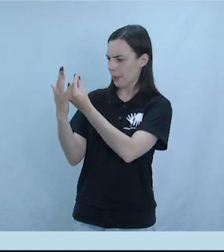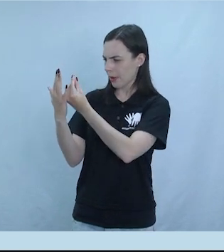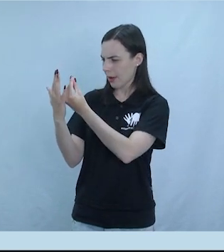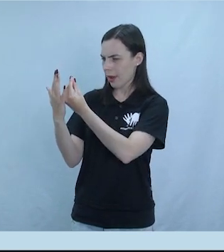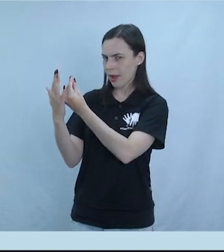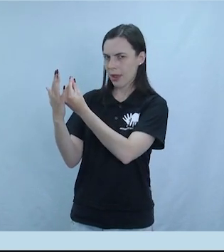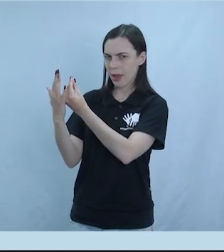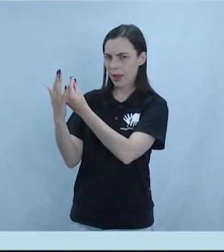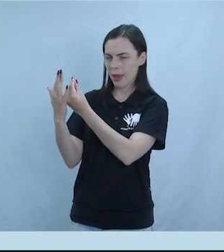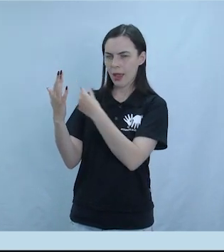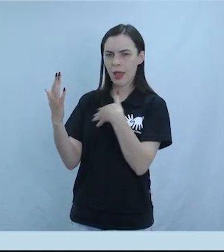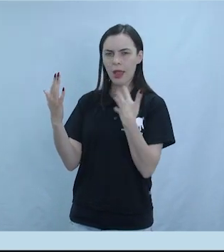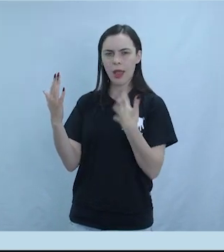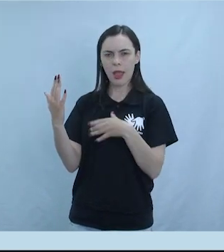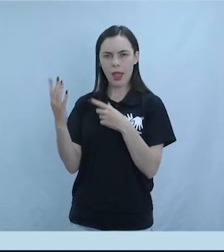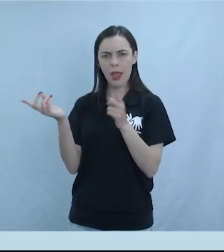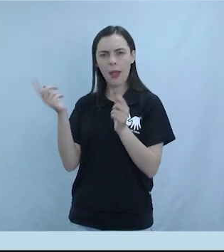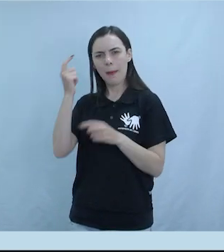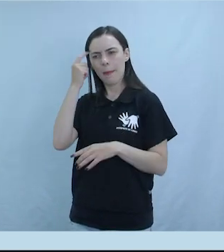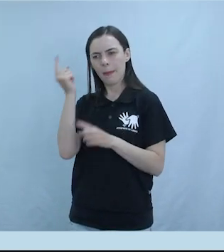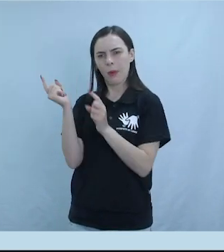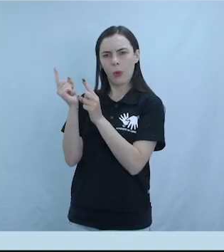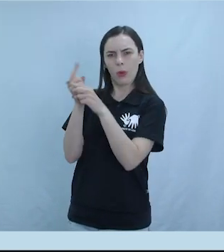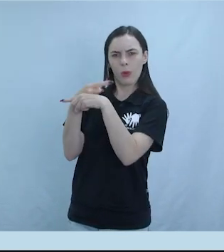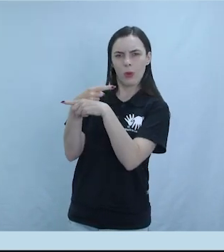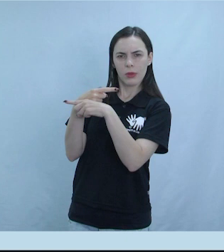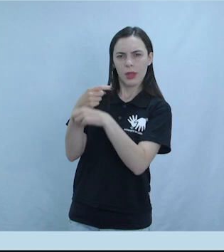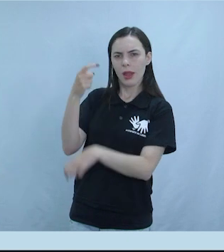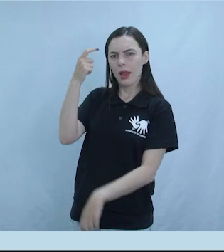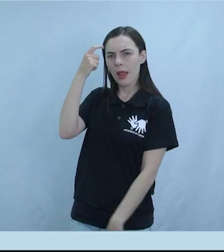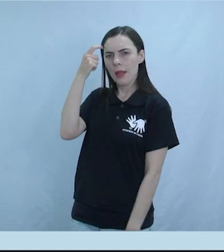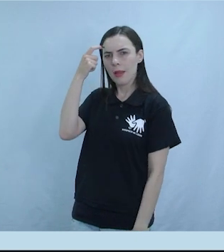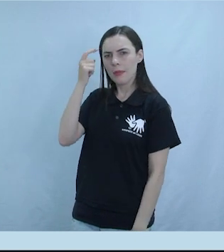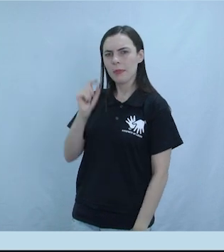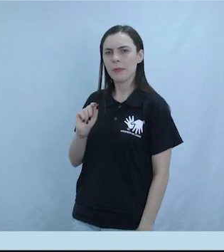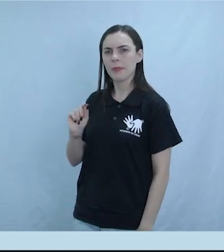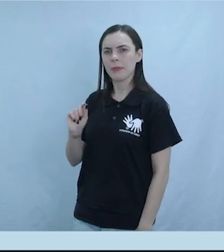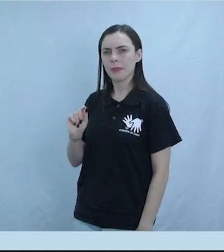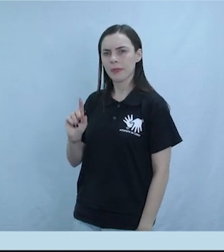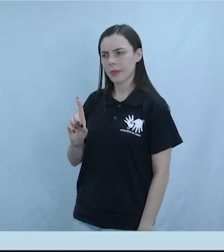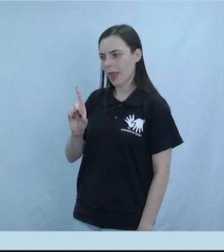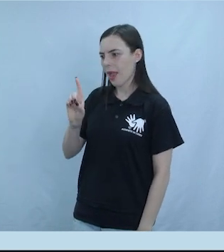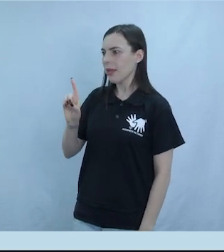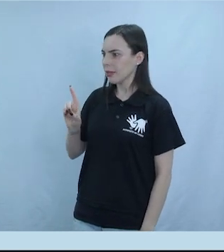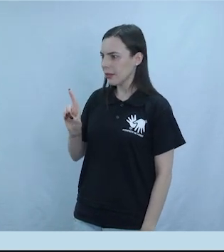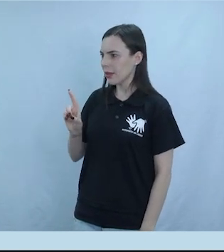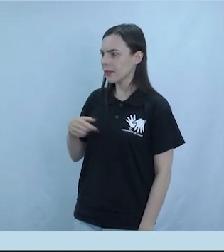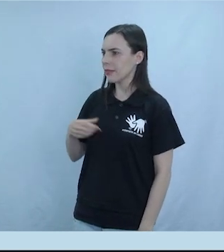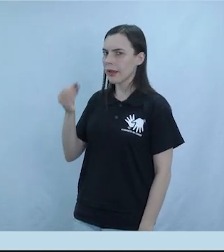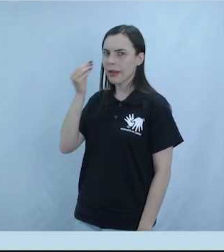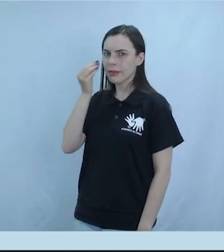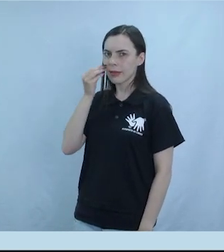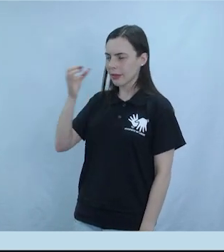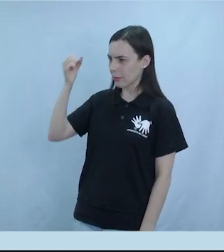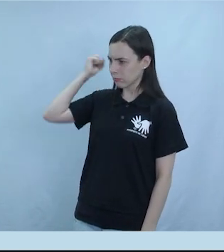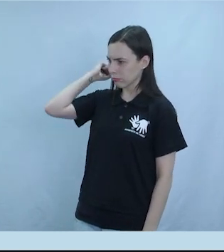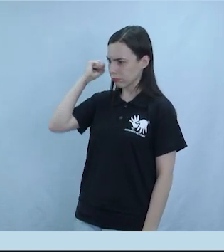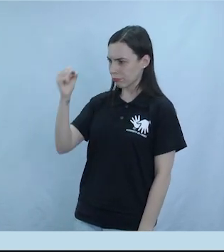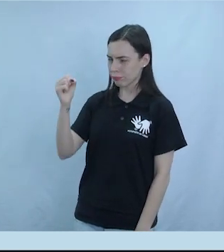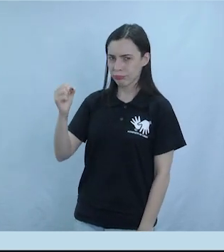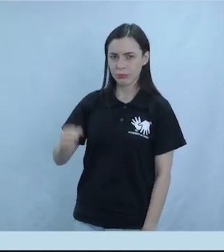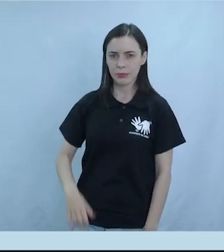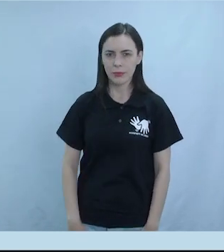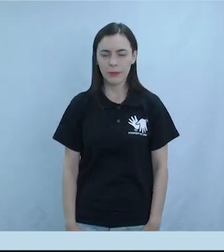sua própria imagem invertida, ele pensaria que se tratava de um destro e